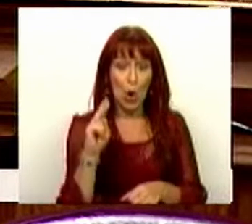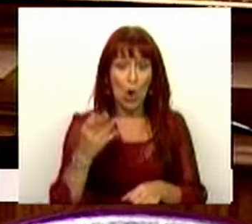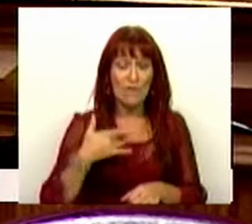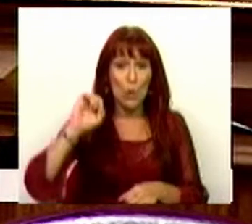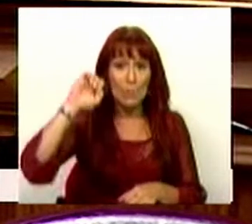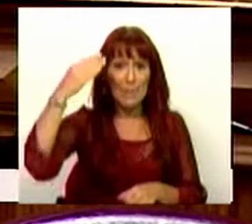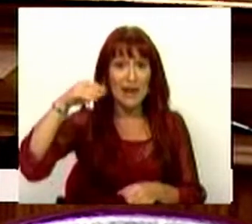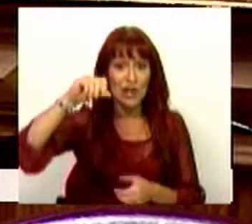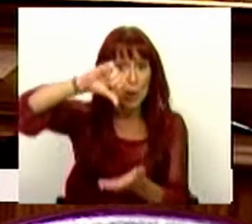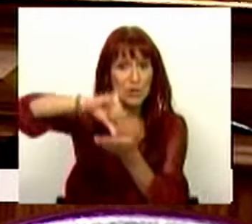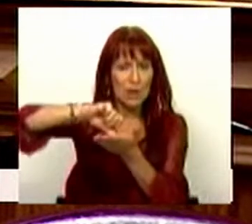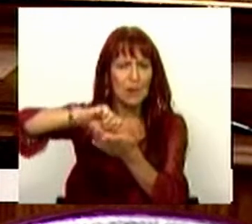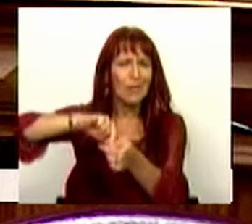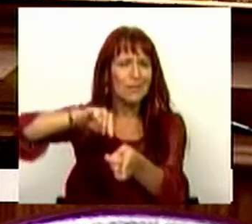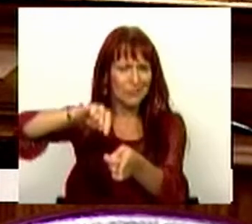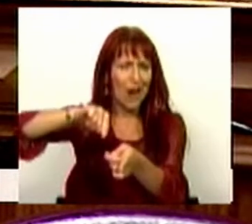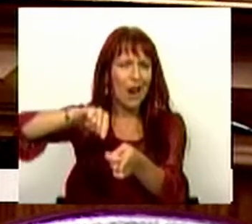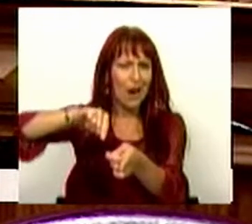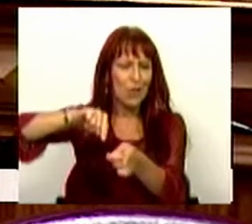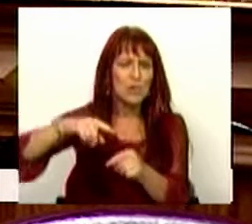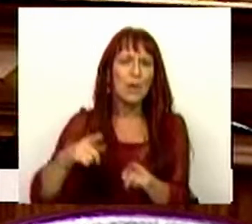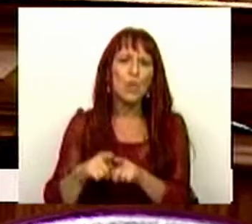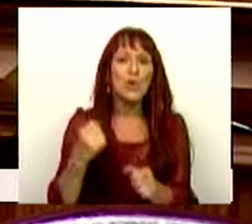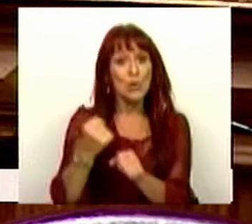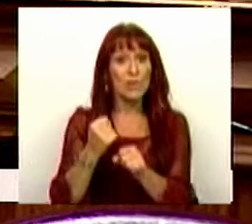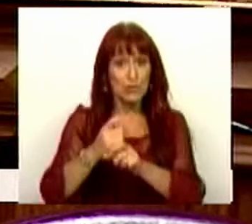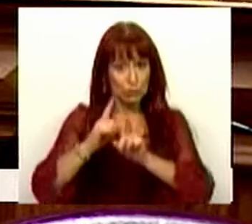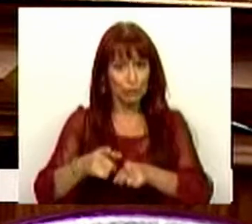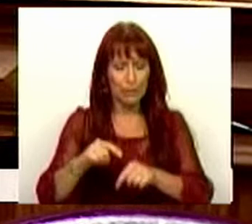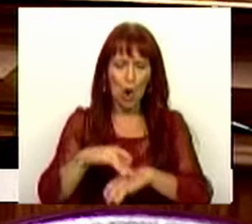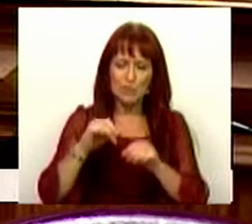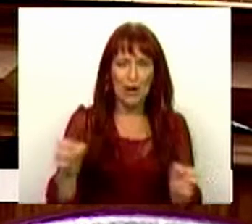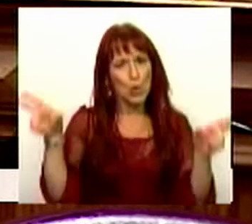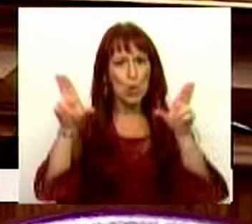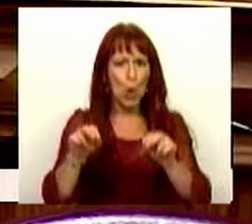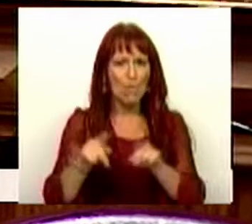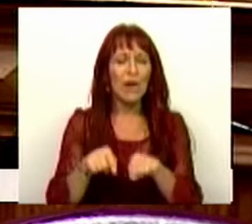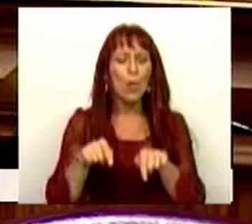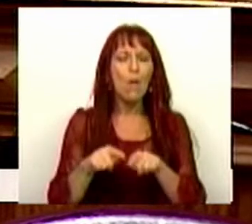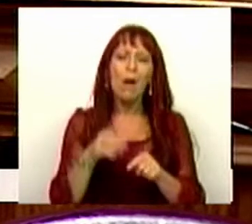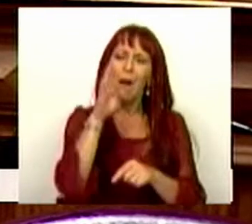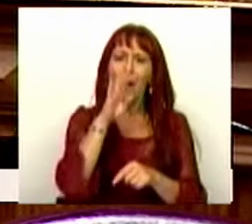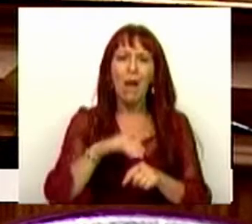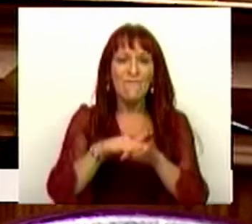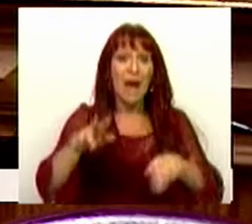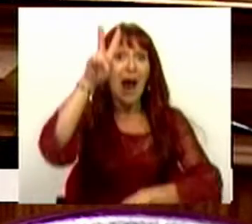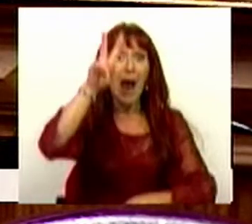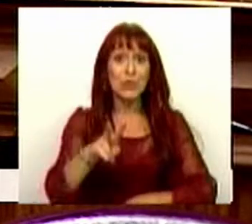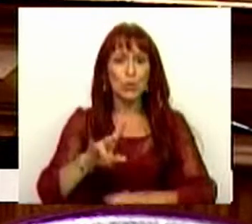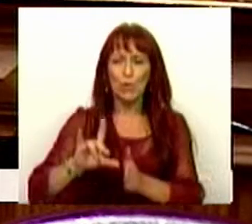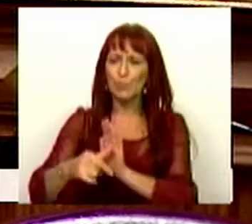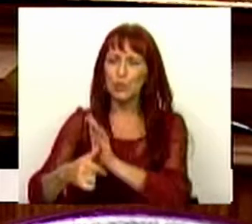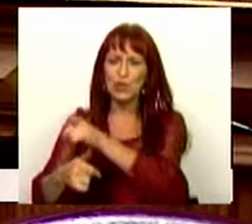região centro, estava também aí. Uma vez ao serviço, o Hospital Novo, seria então executada a segunda fase do